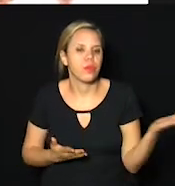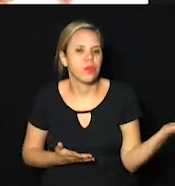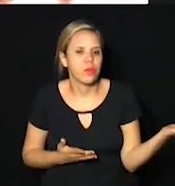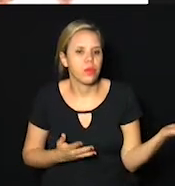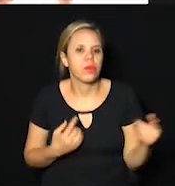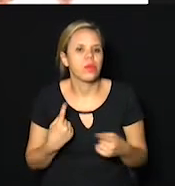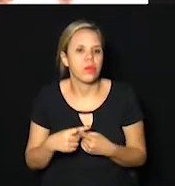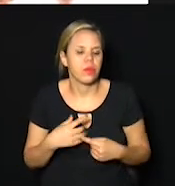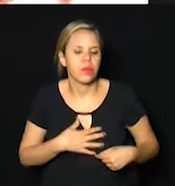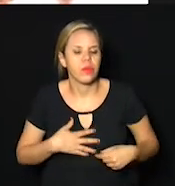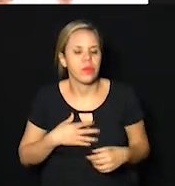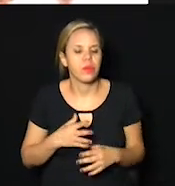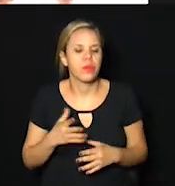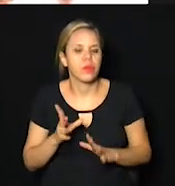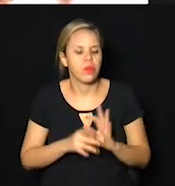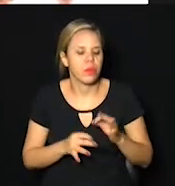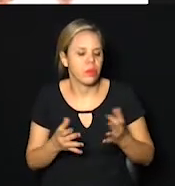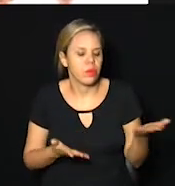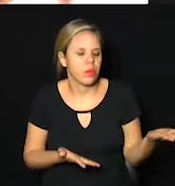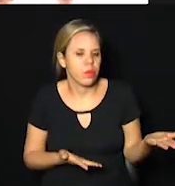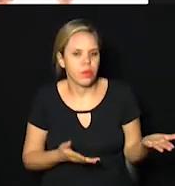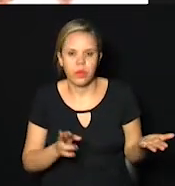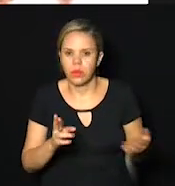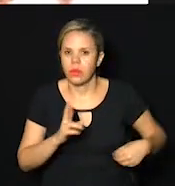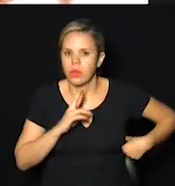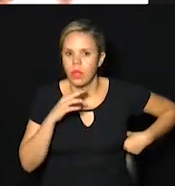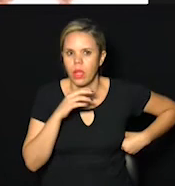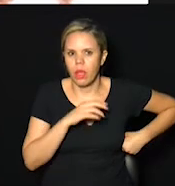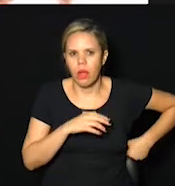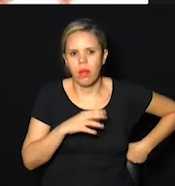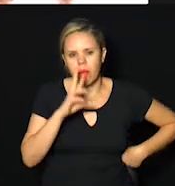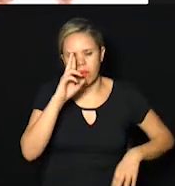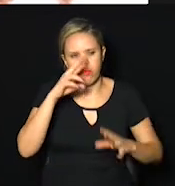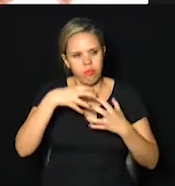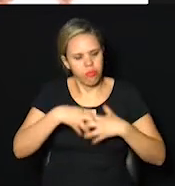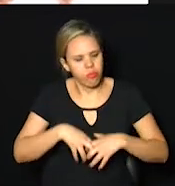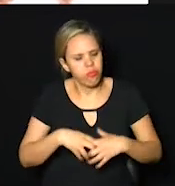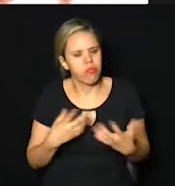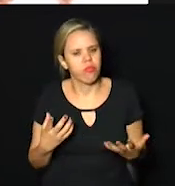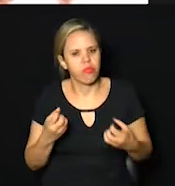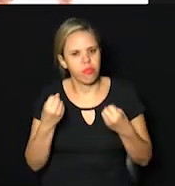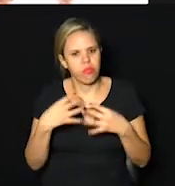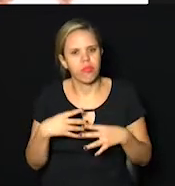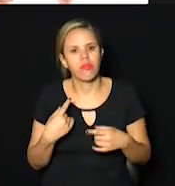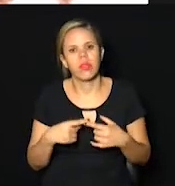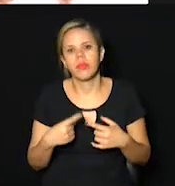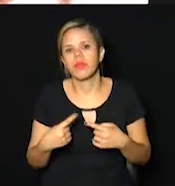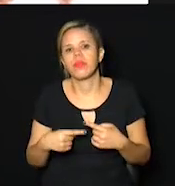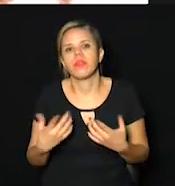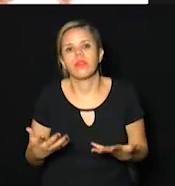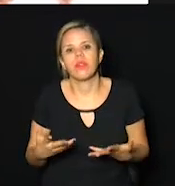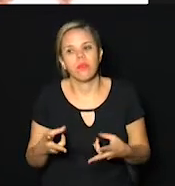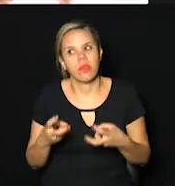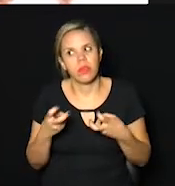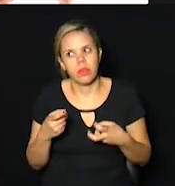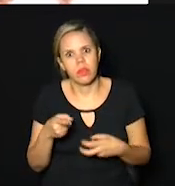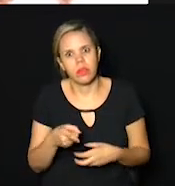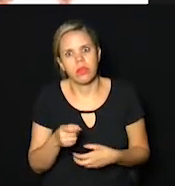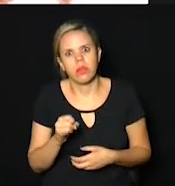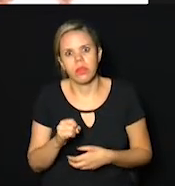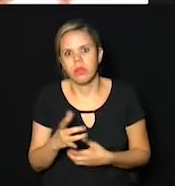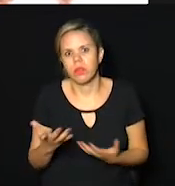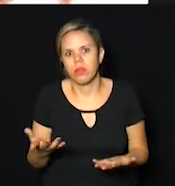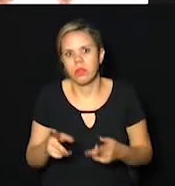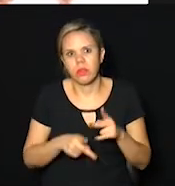tanto deste projeto, elas dão respostas racionais, elas te explicam por quê. Note,